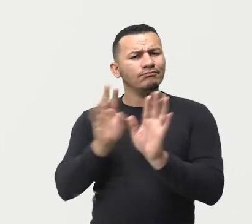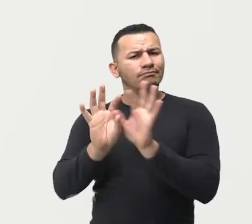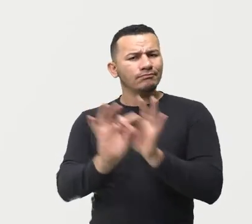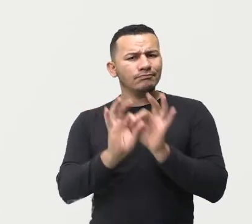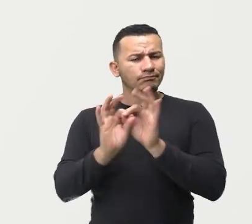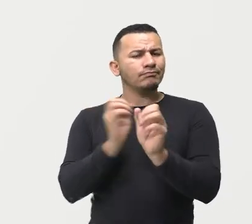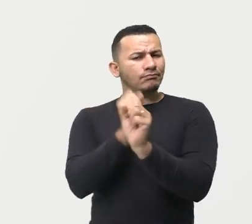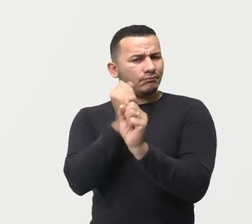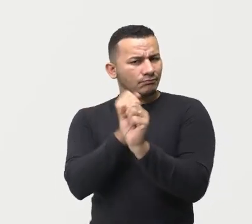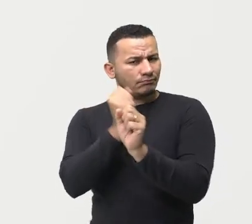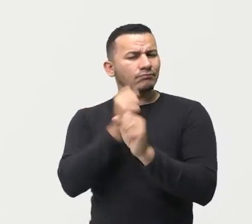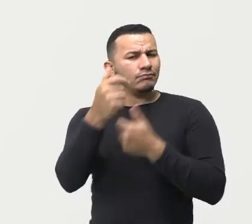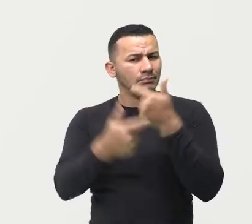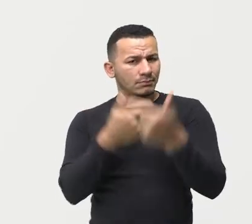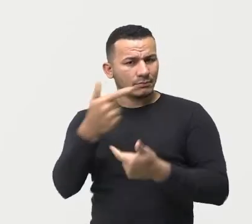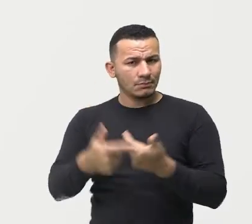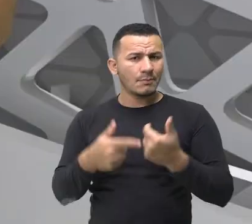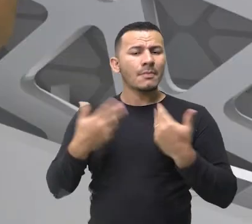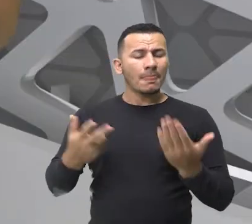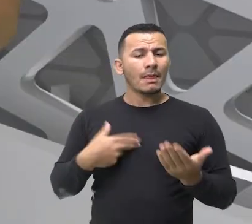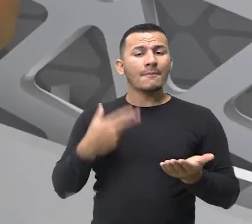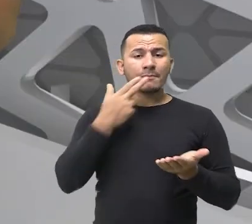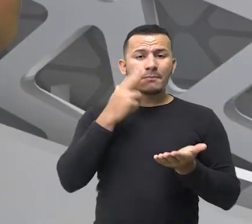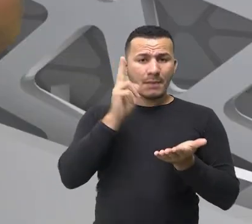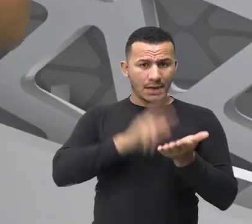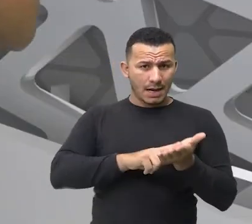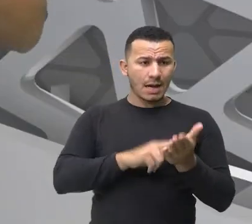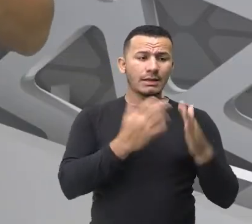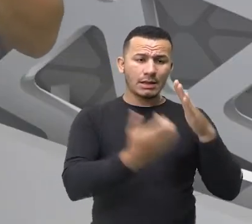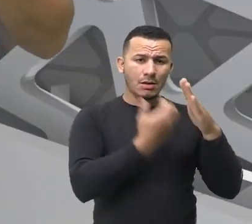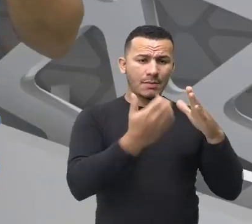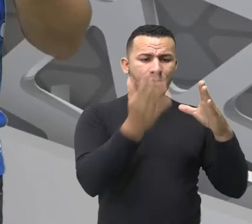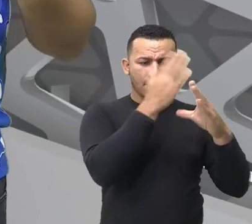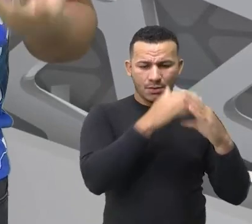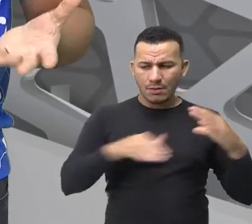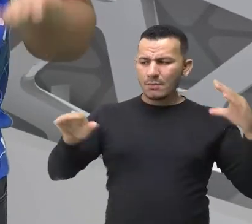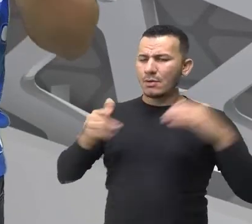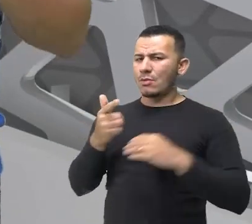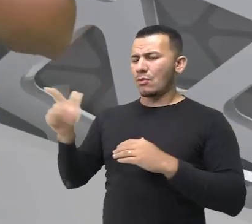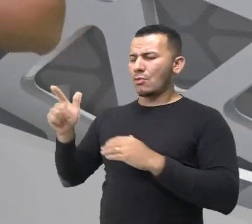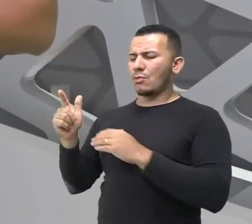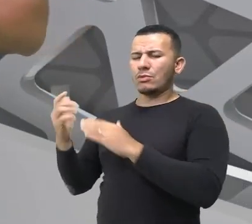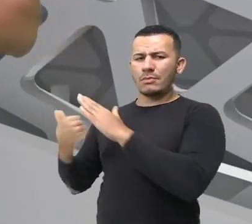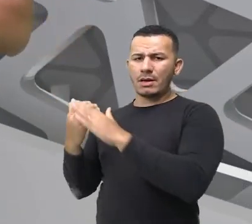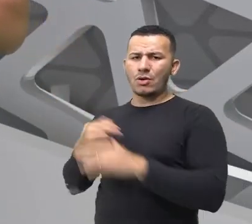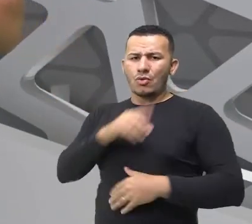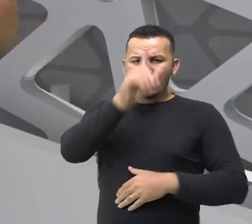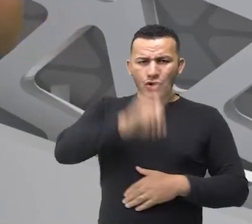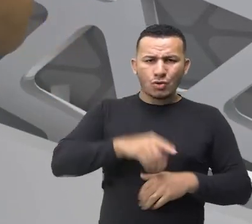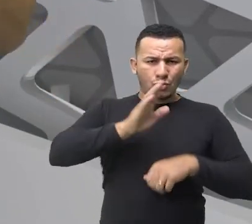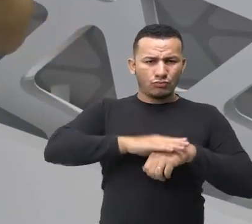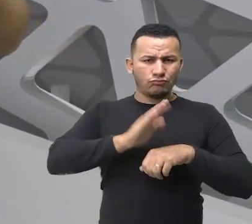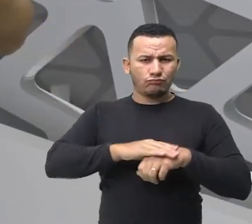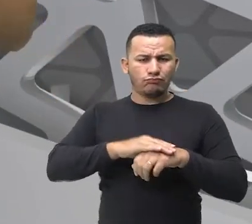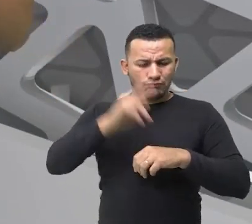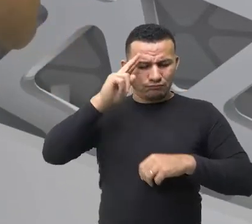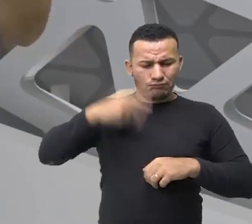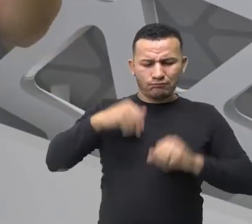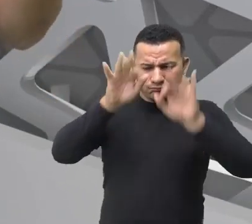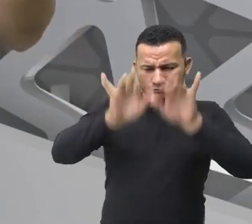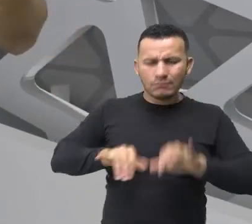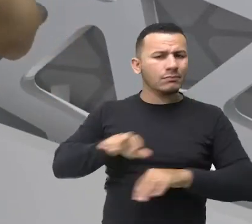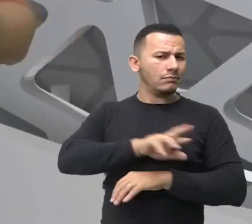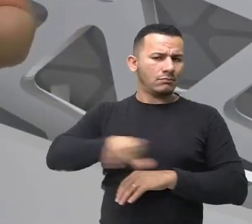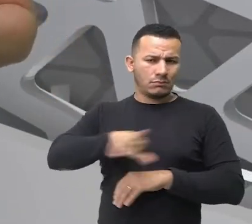observa em que aqui nós tivemos uma carta que foi enviada de uma empresa para outra empresa não foi diretor quem escreveu mas